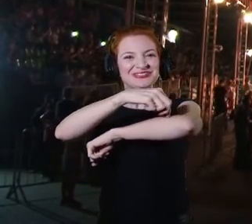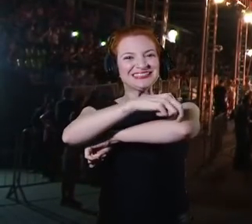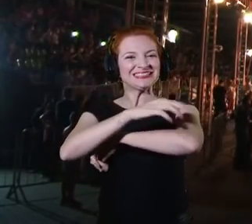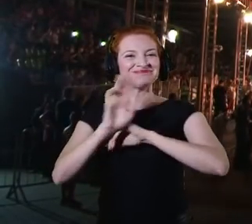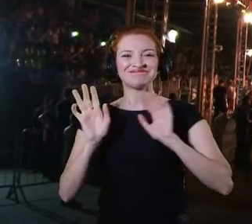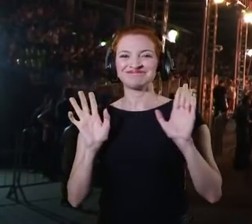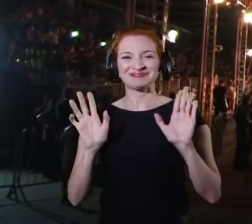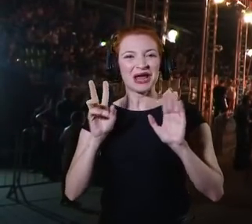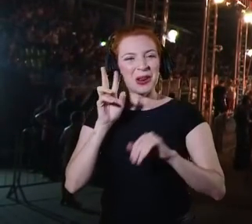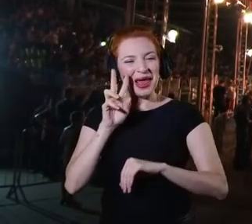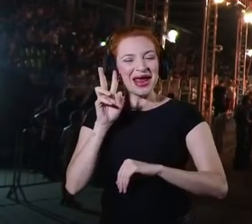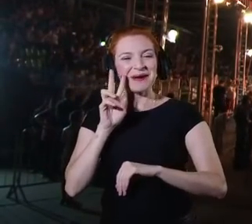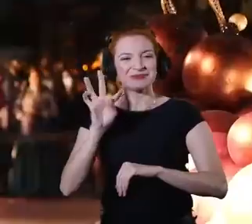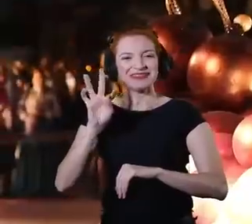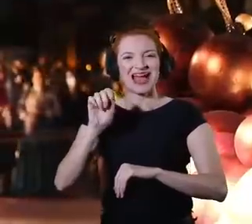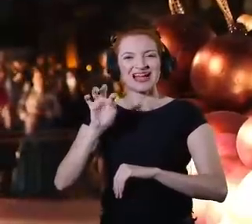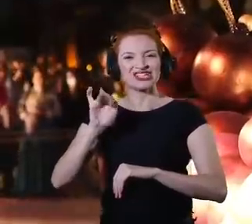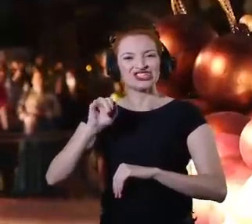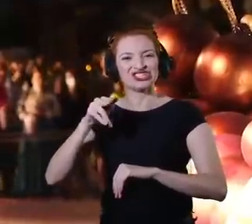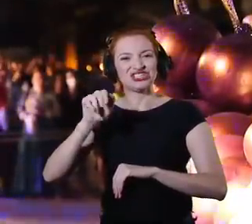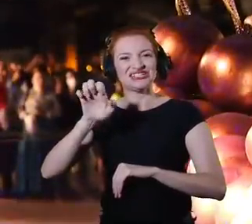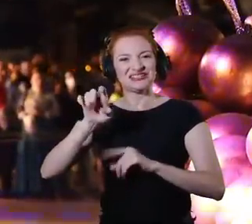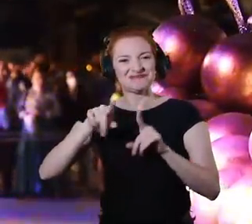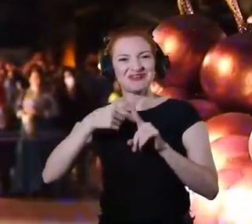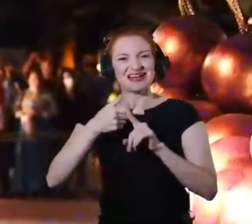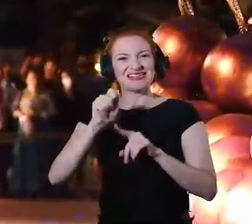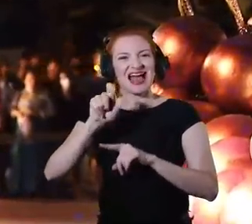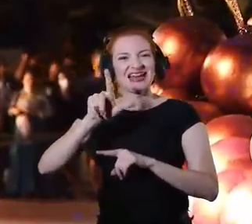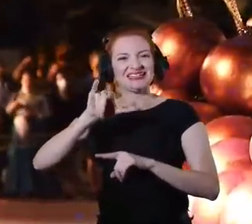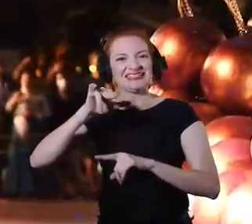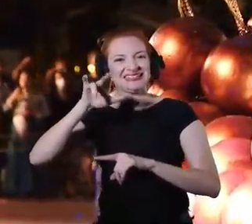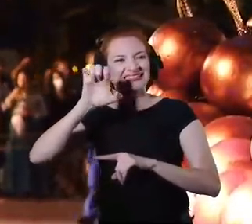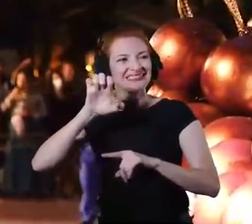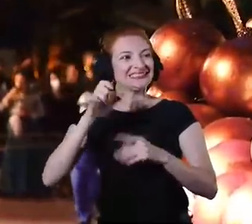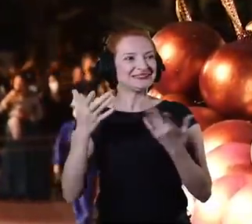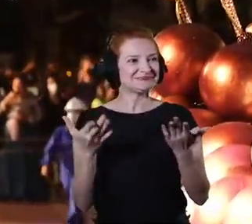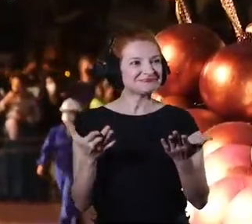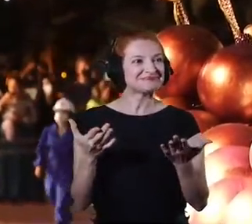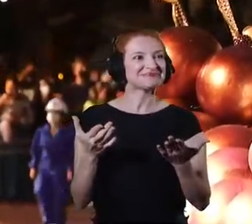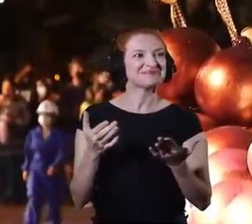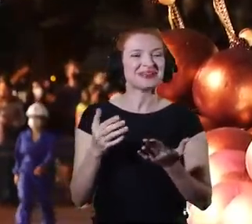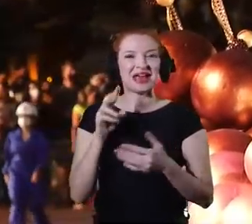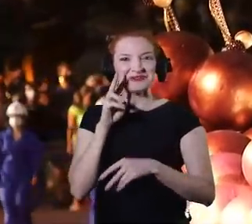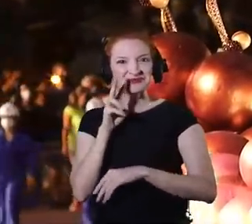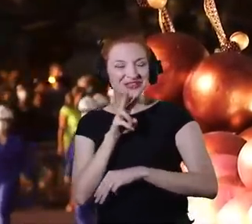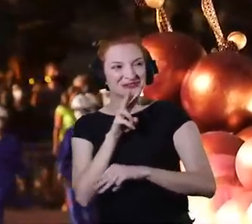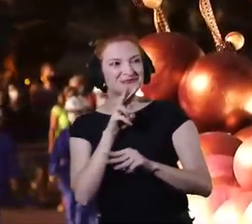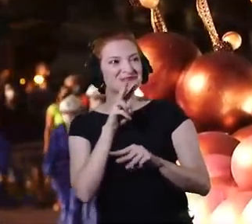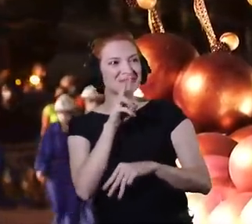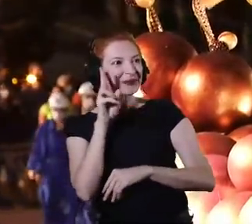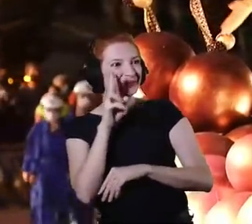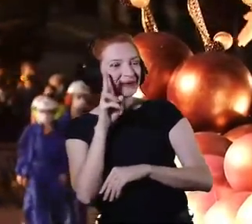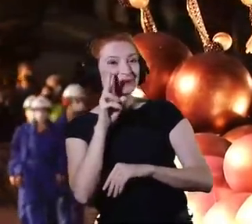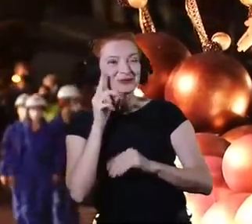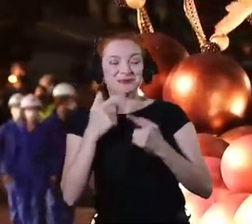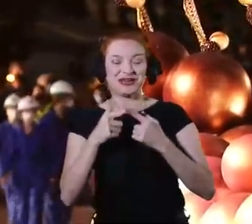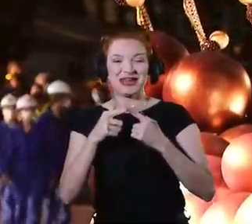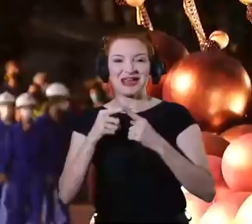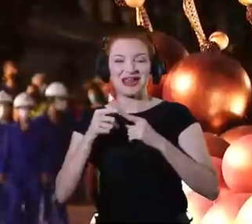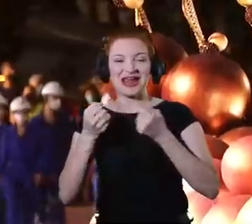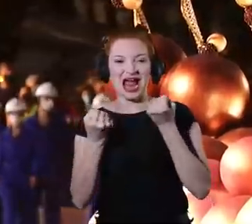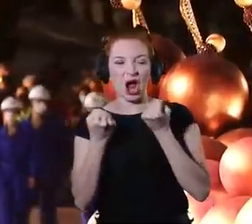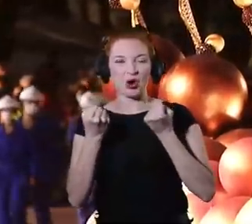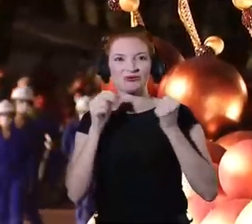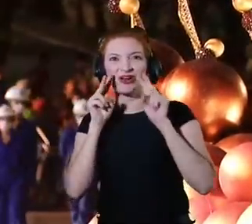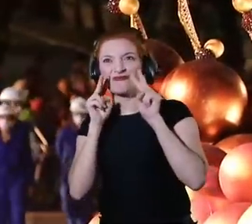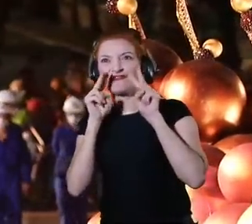com a Tatiane Frisso e com a Aline Galvão Pereira, do alto do carro. E no momento que a gente passa na frente da catedral, é o